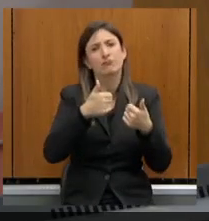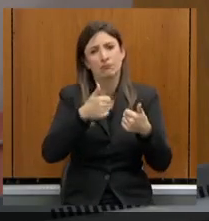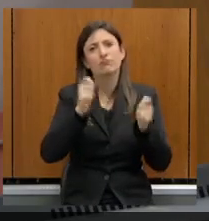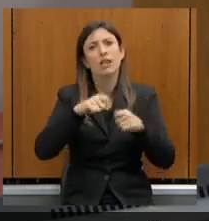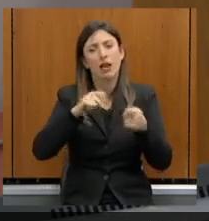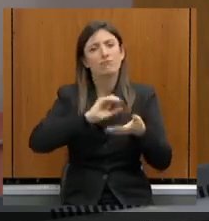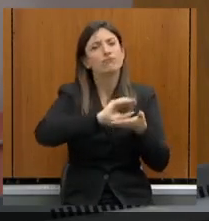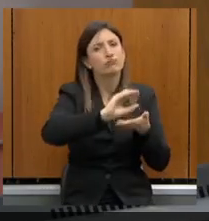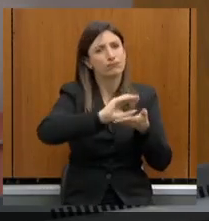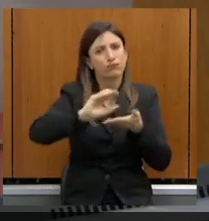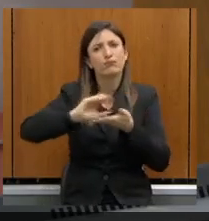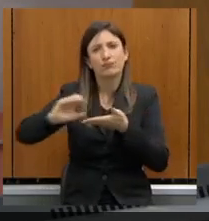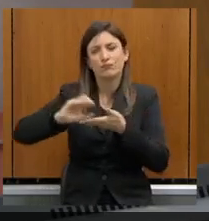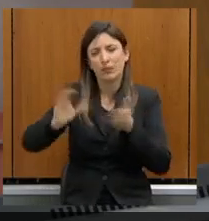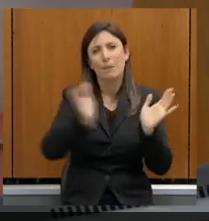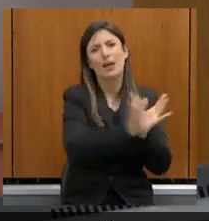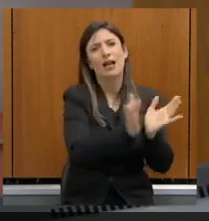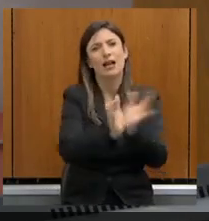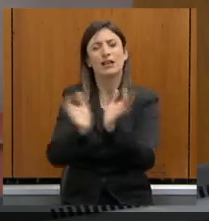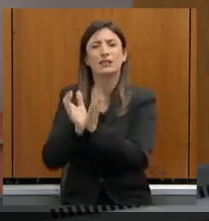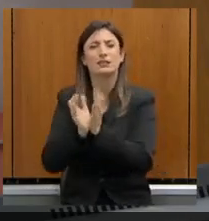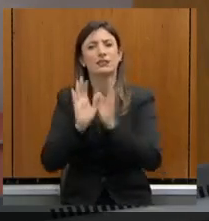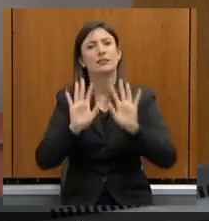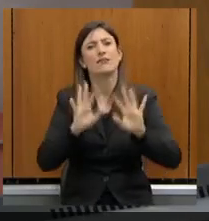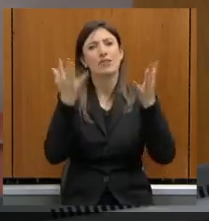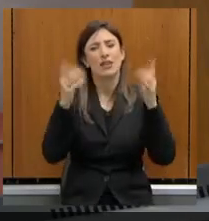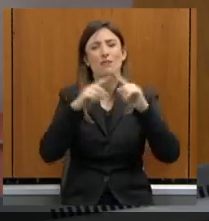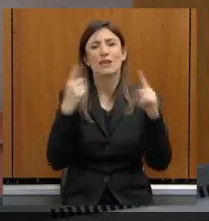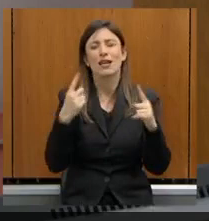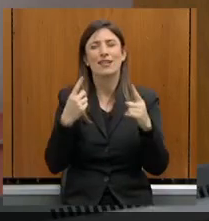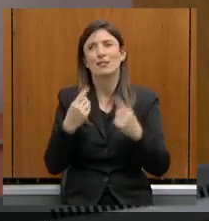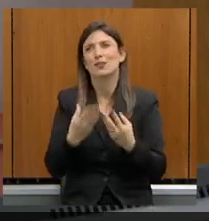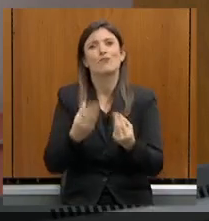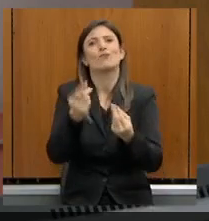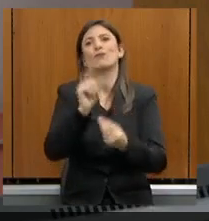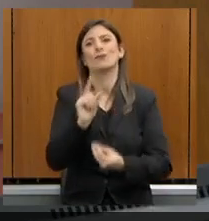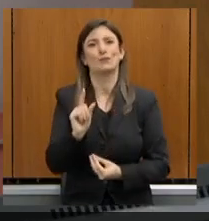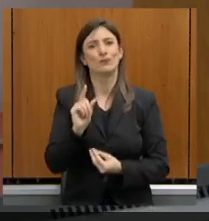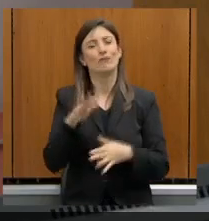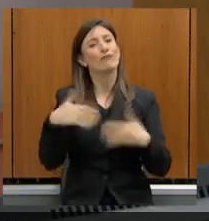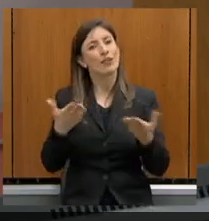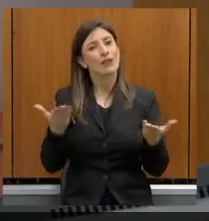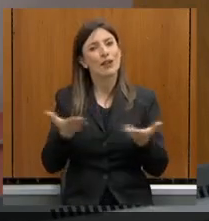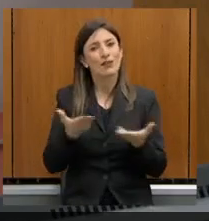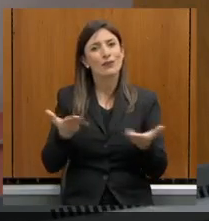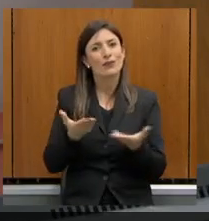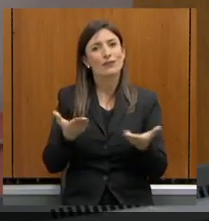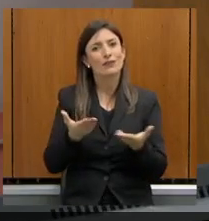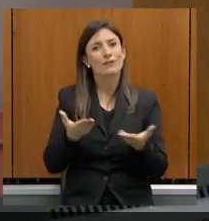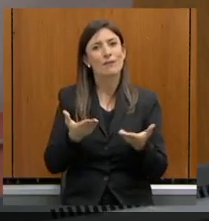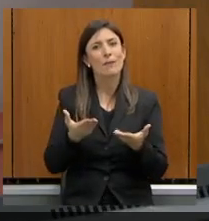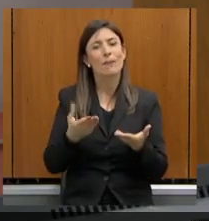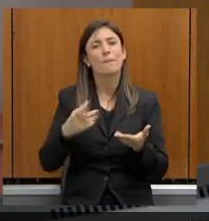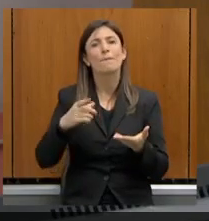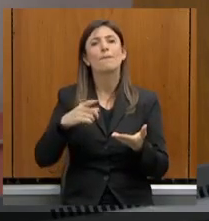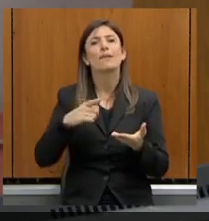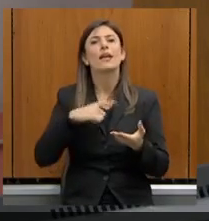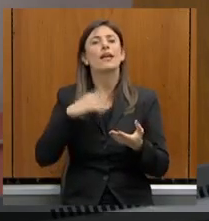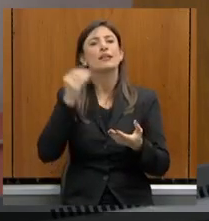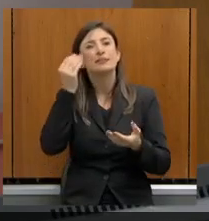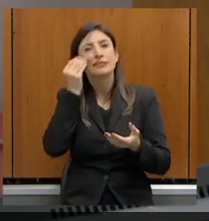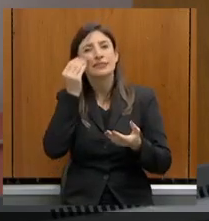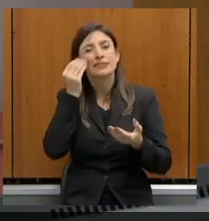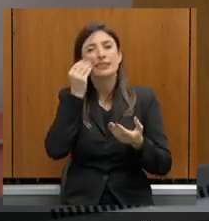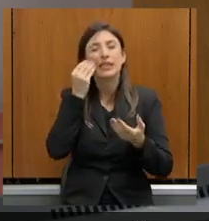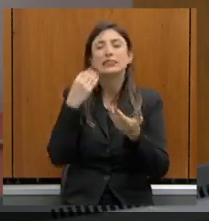parte do setor de eventos, mas nem tanto. Agora, e outra interlocução feita com o